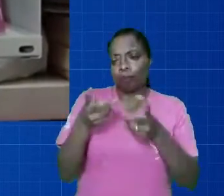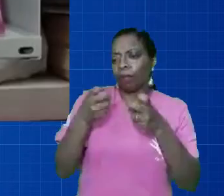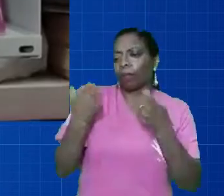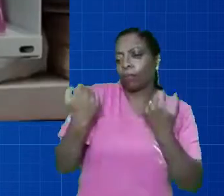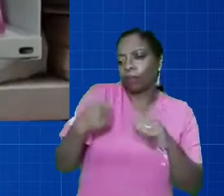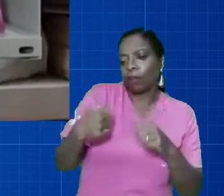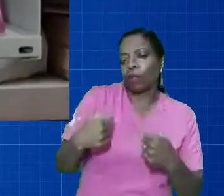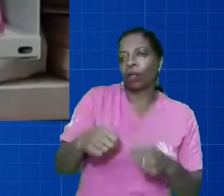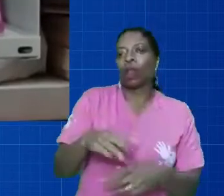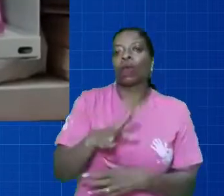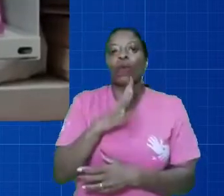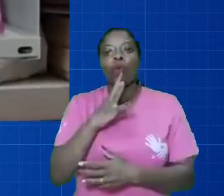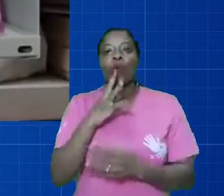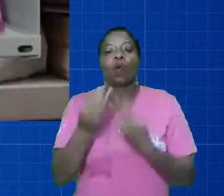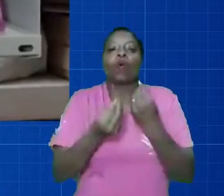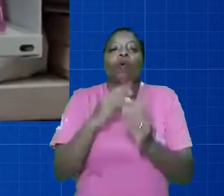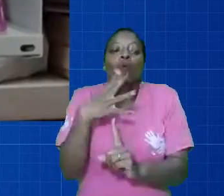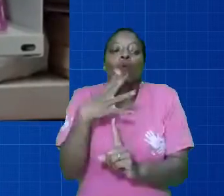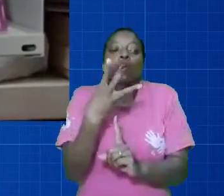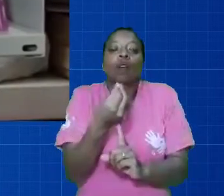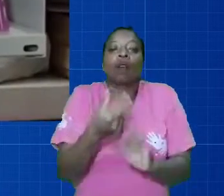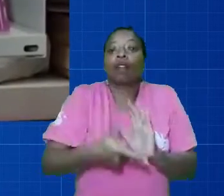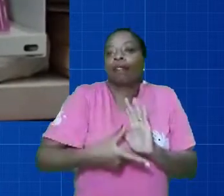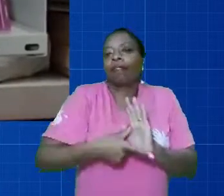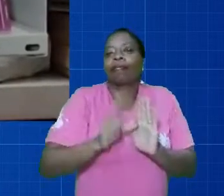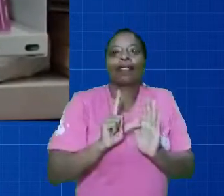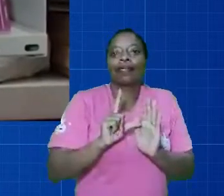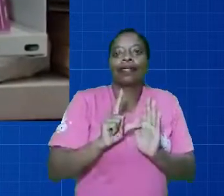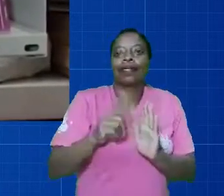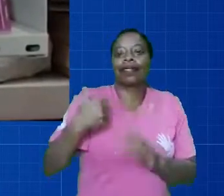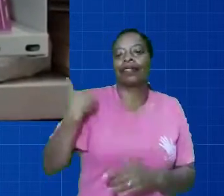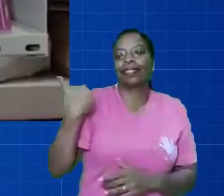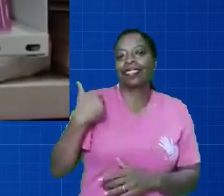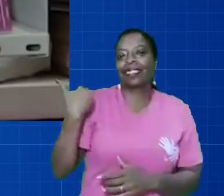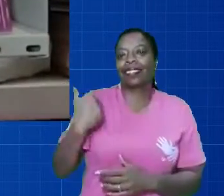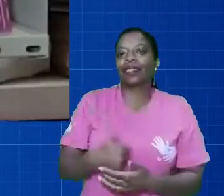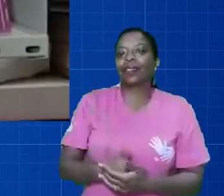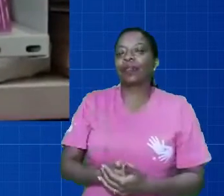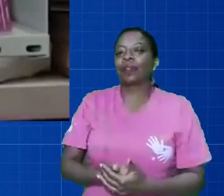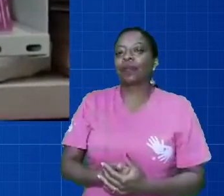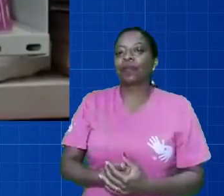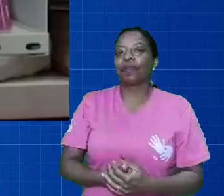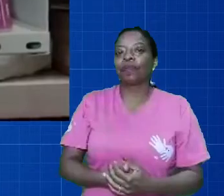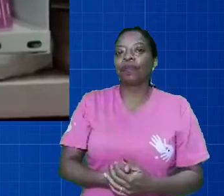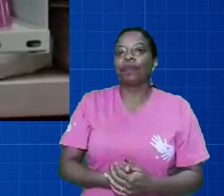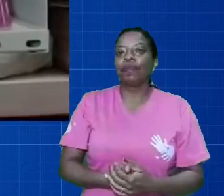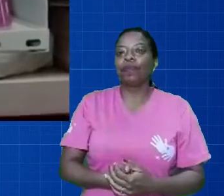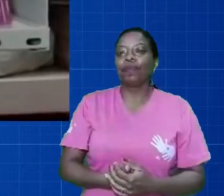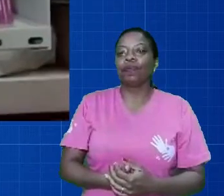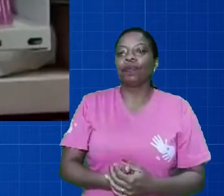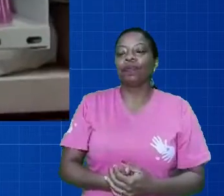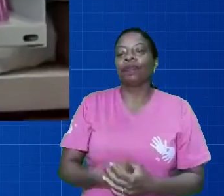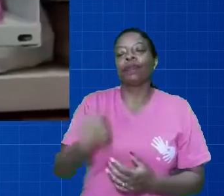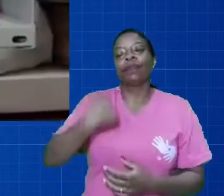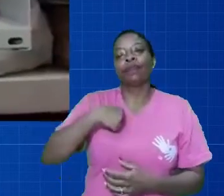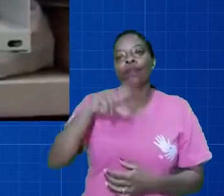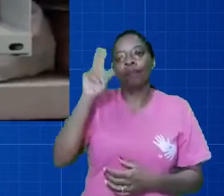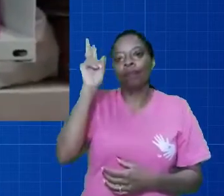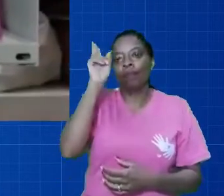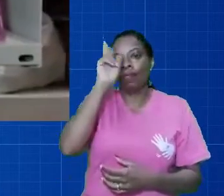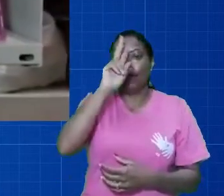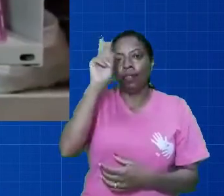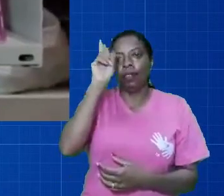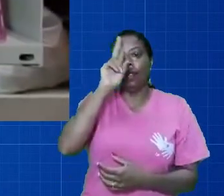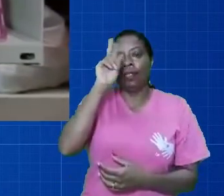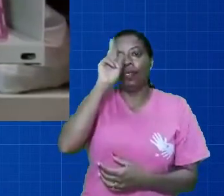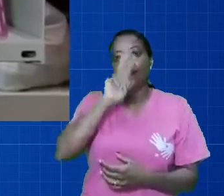toda que se apresenta. E o que eu mais lembro, claro, tenho muitas lembranças pelo tempo